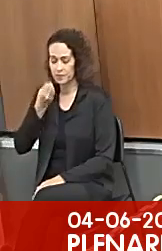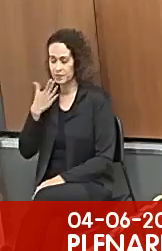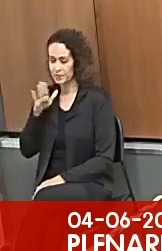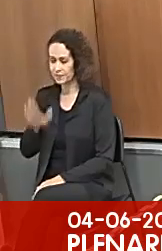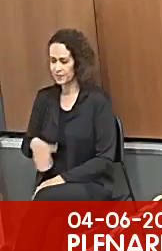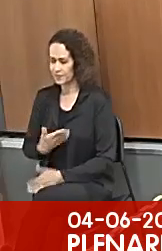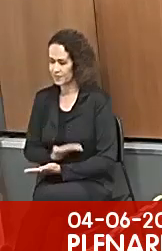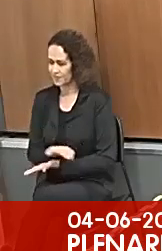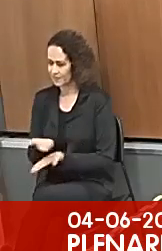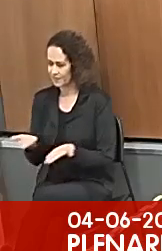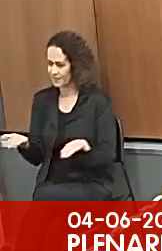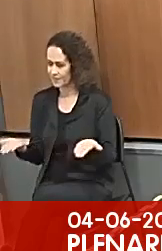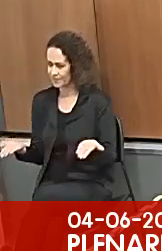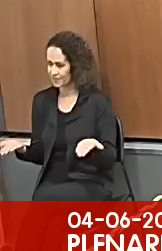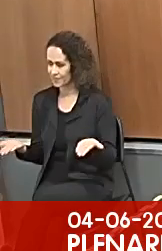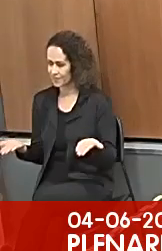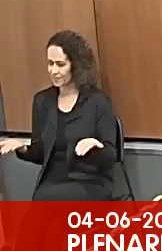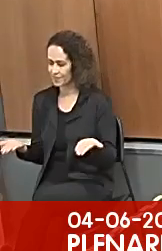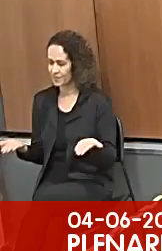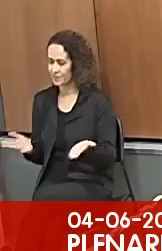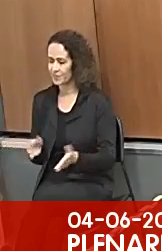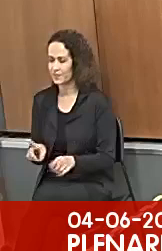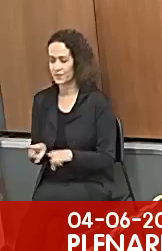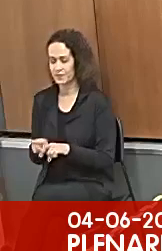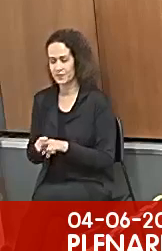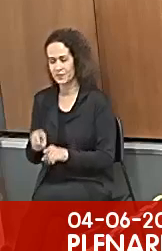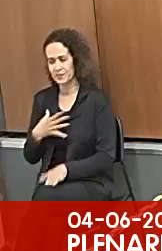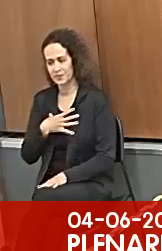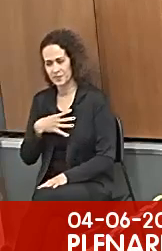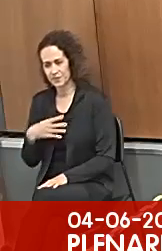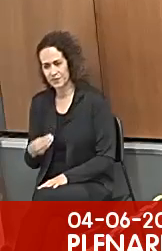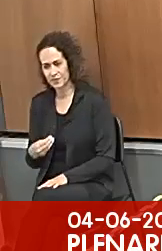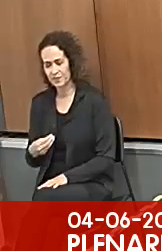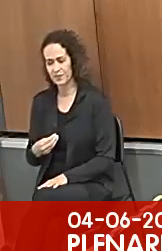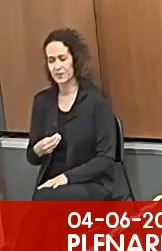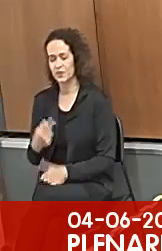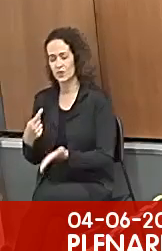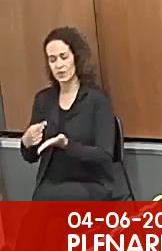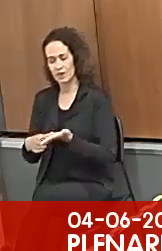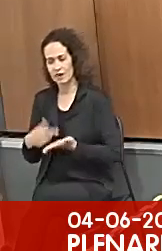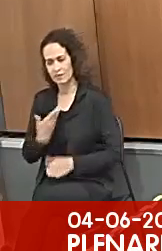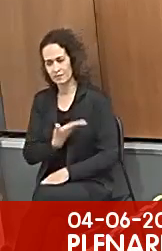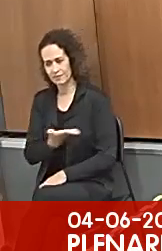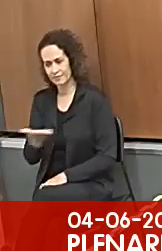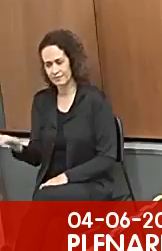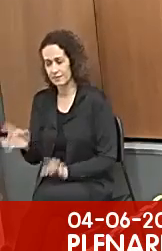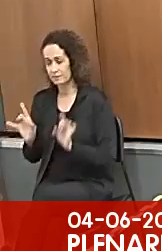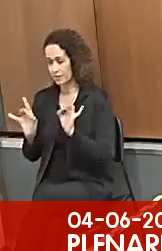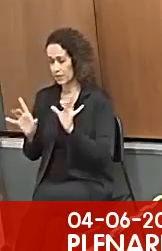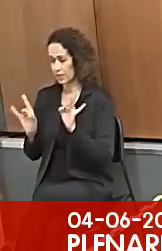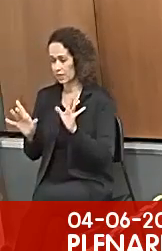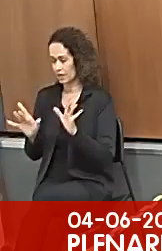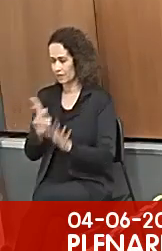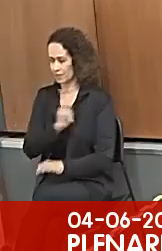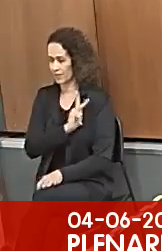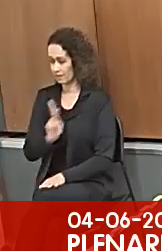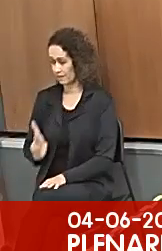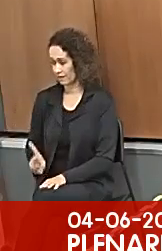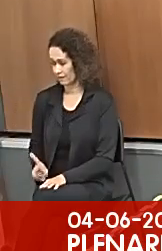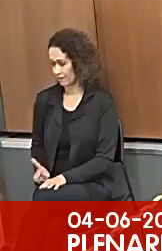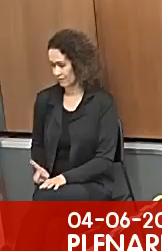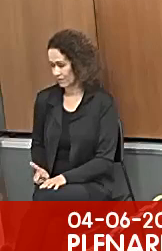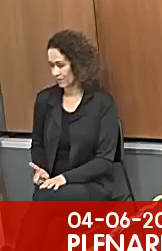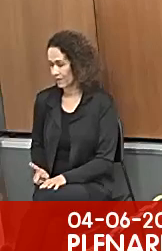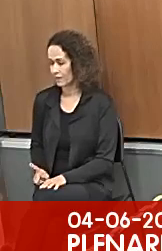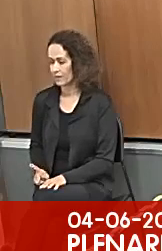a todas, também aos filhos, aos demais convidados. Uma boa tarde especial para o nosso presidente, deputado